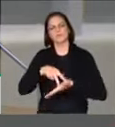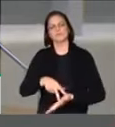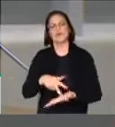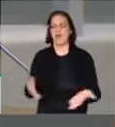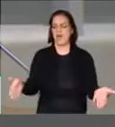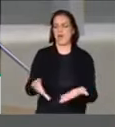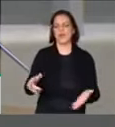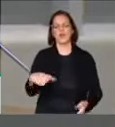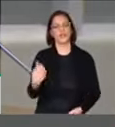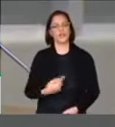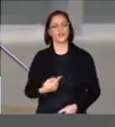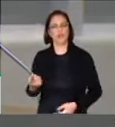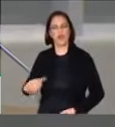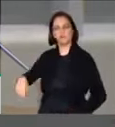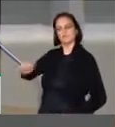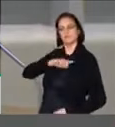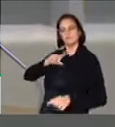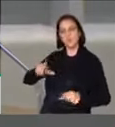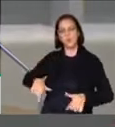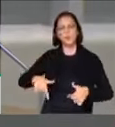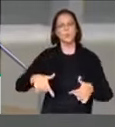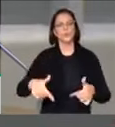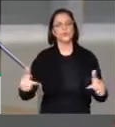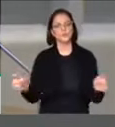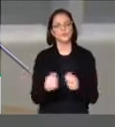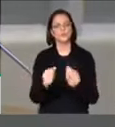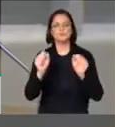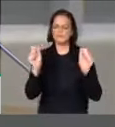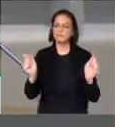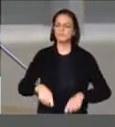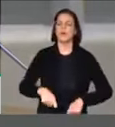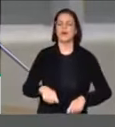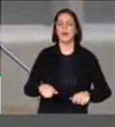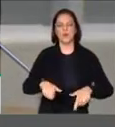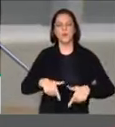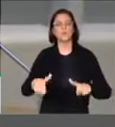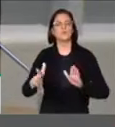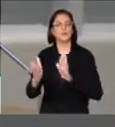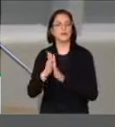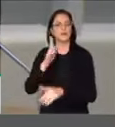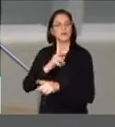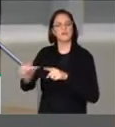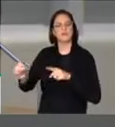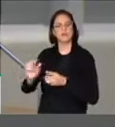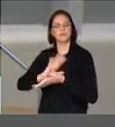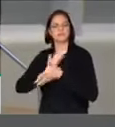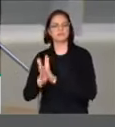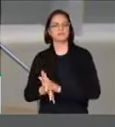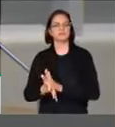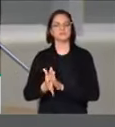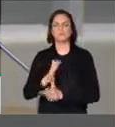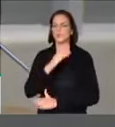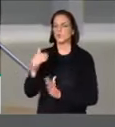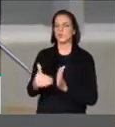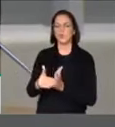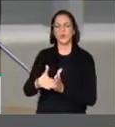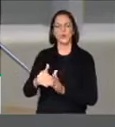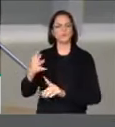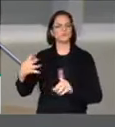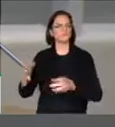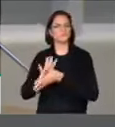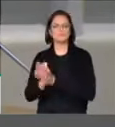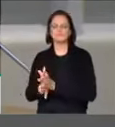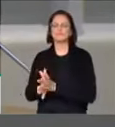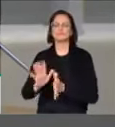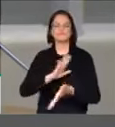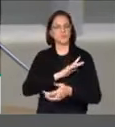vez, agora é nossa hora e nós juntos podemos enfrentar e derrotar a LGBTfobia, a intolerância, o